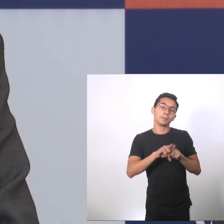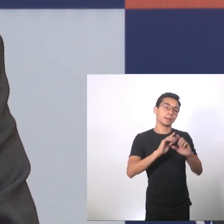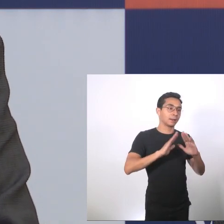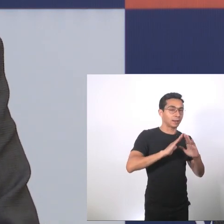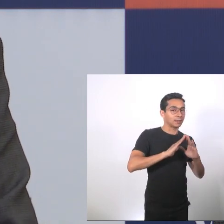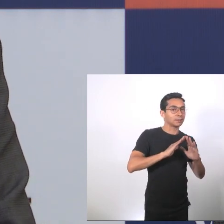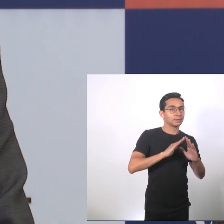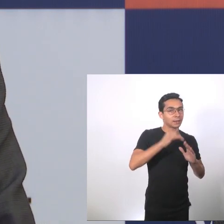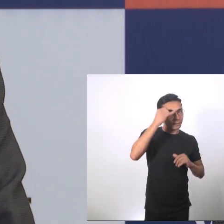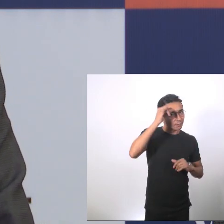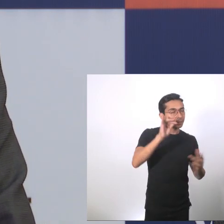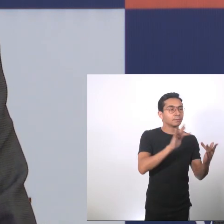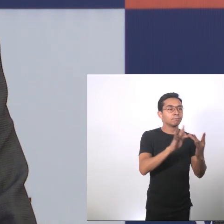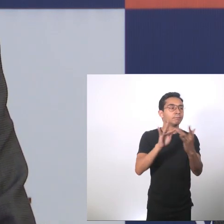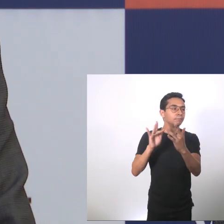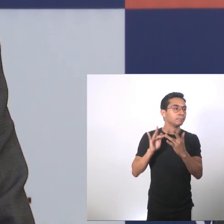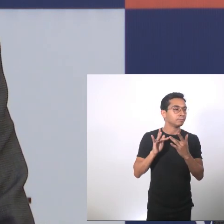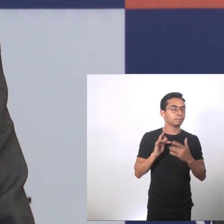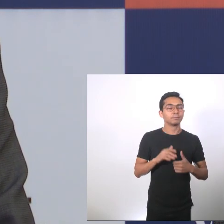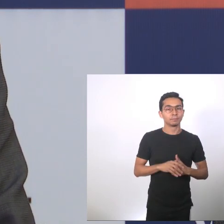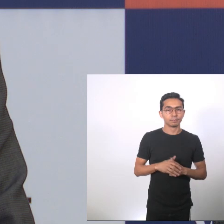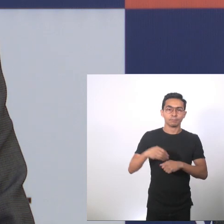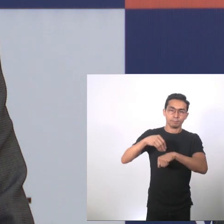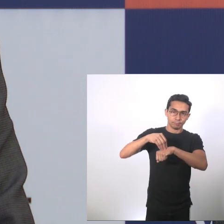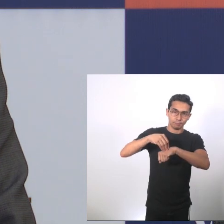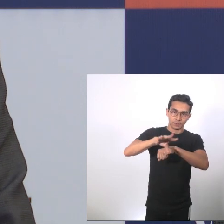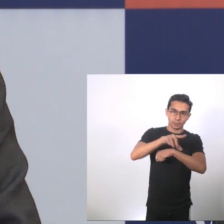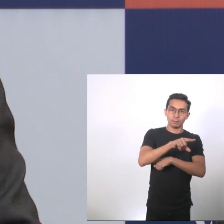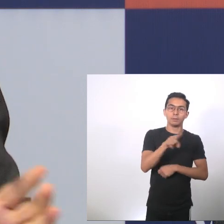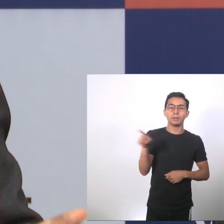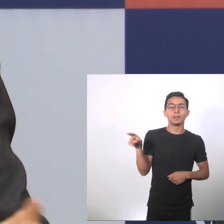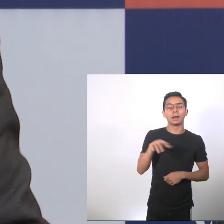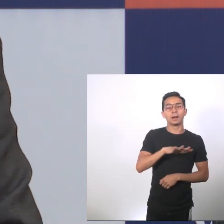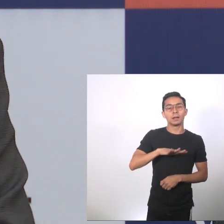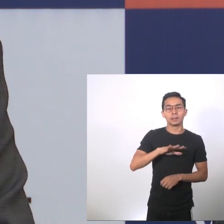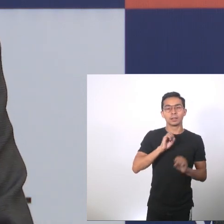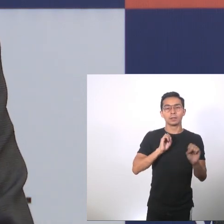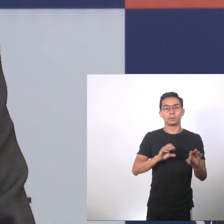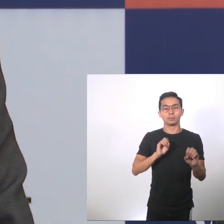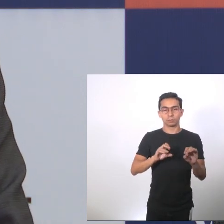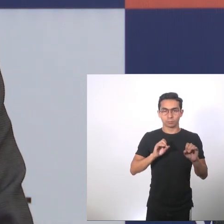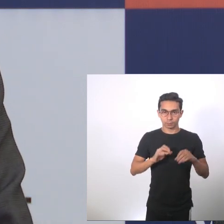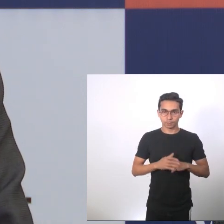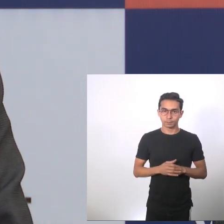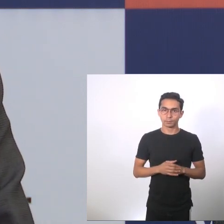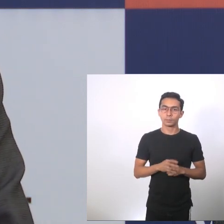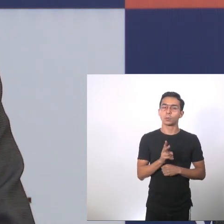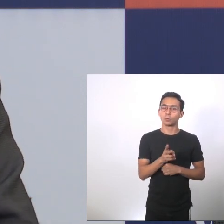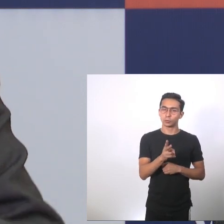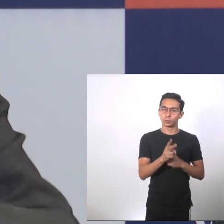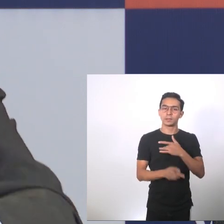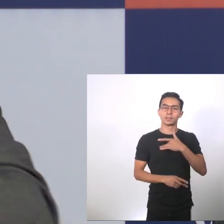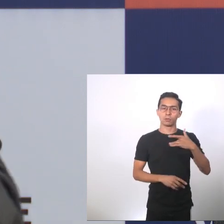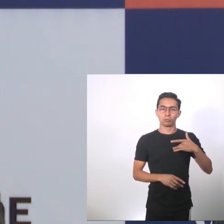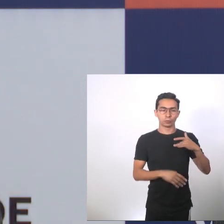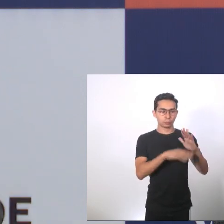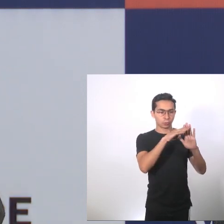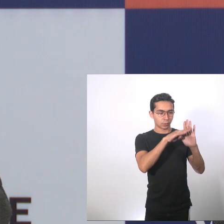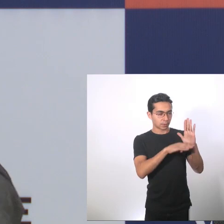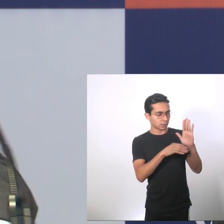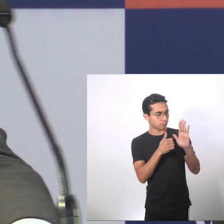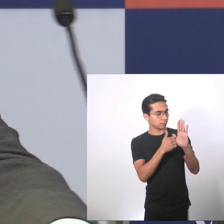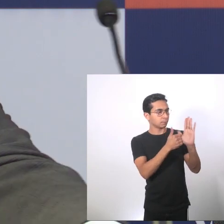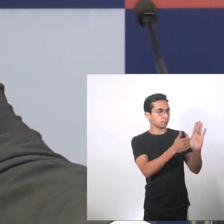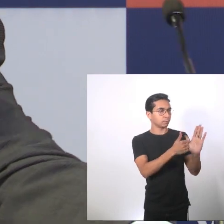Então, essa a nossa mensagem aqui para a área de educação, e continuamos aí seguindo as orientações da saúde. Muito obrigado.